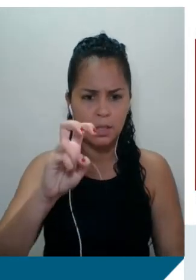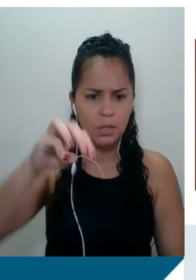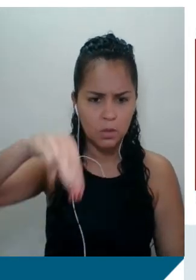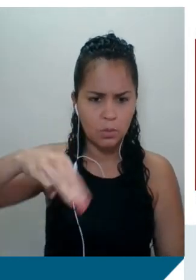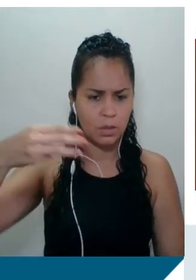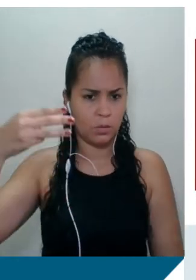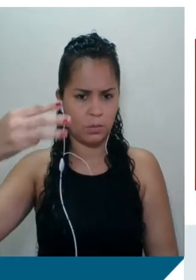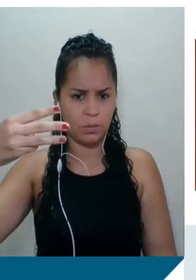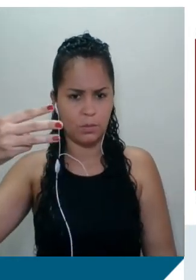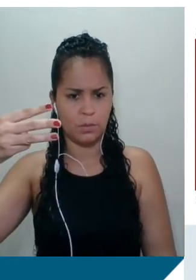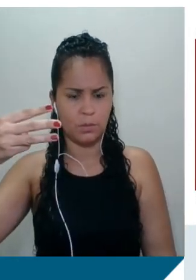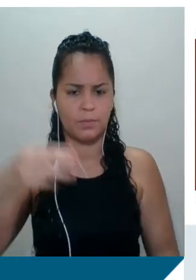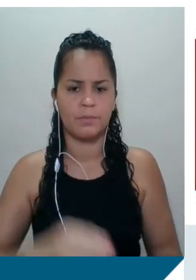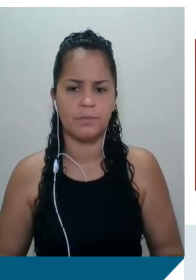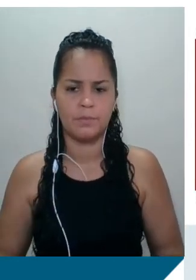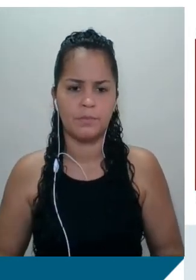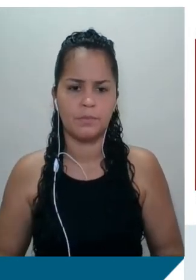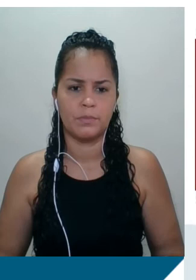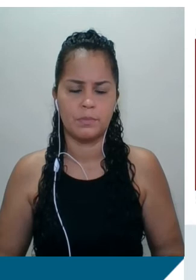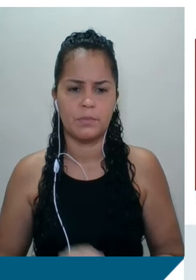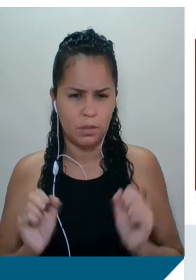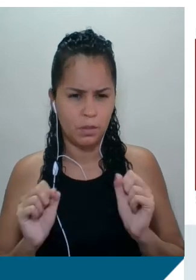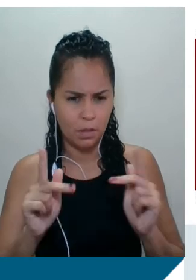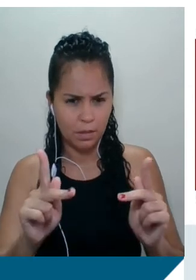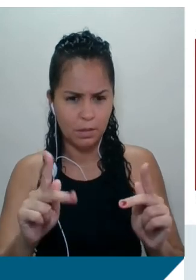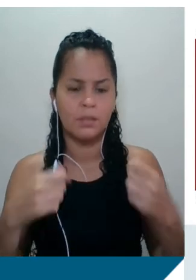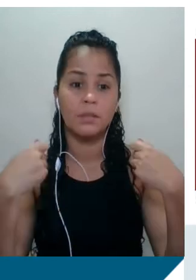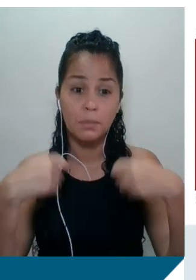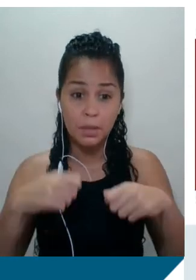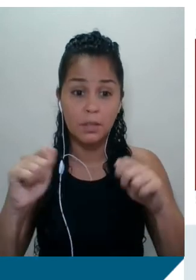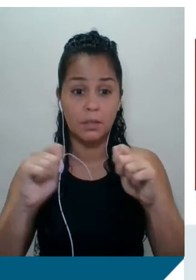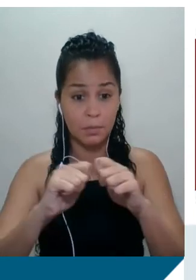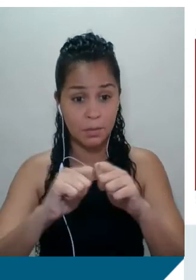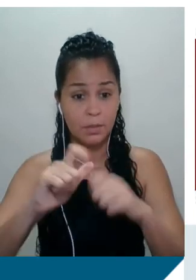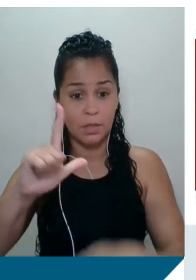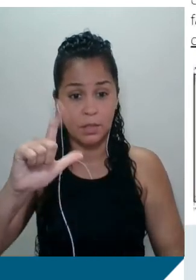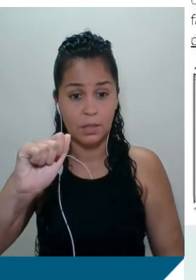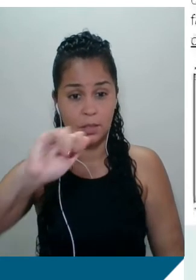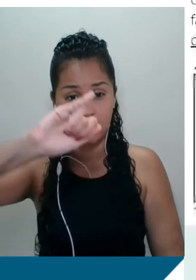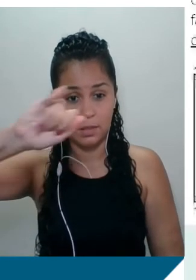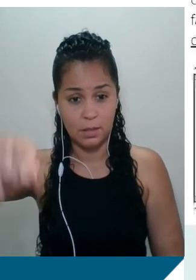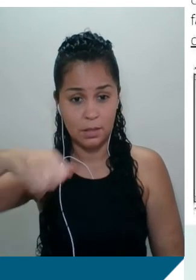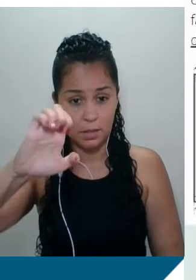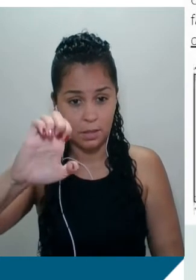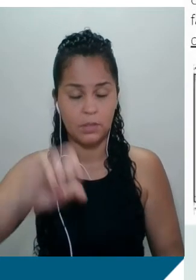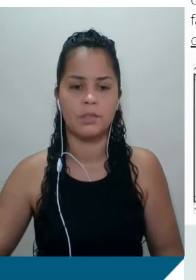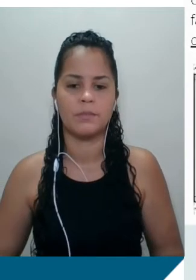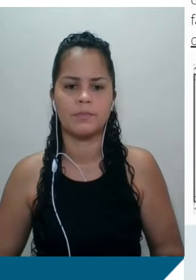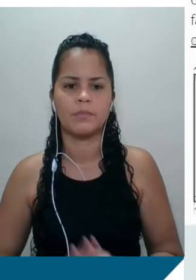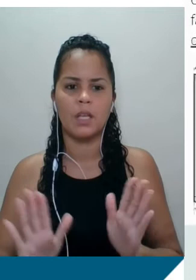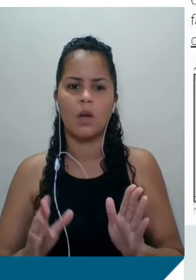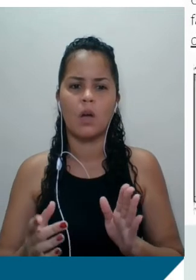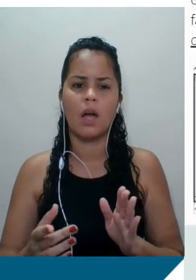metros cúbicos. Ok? Esse é o volume que a gente vai precisar para construir a laje que o exercício está nos propondo. E